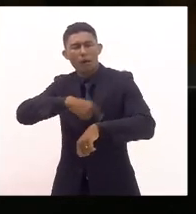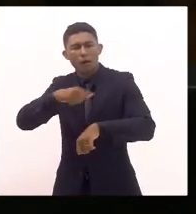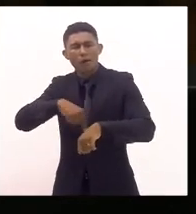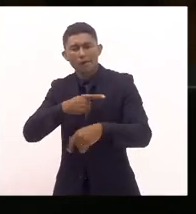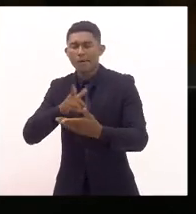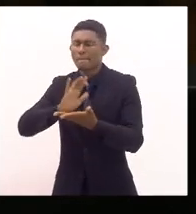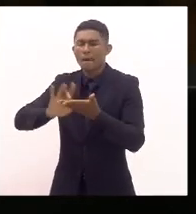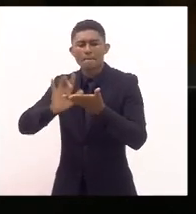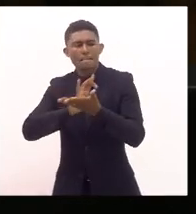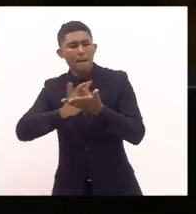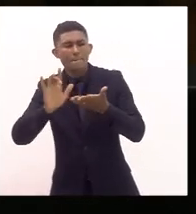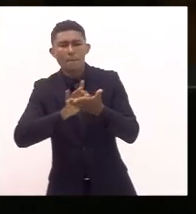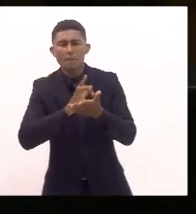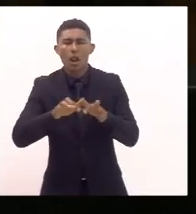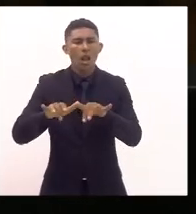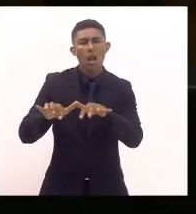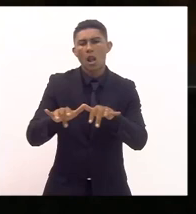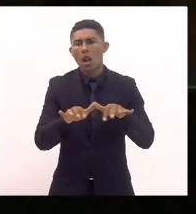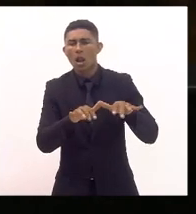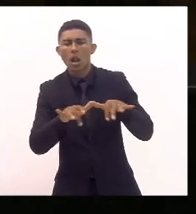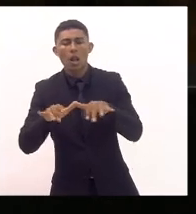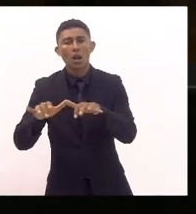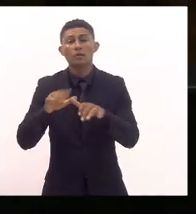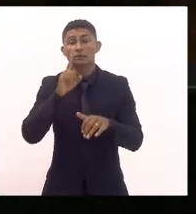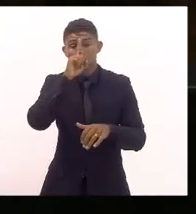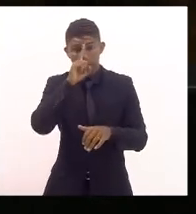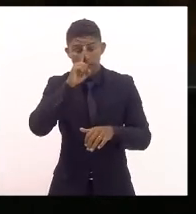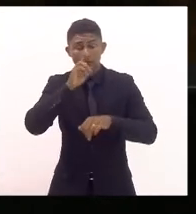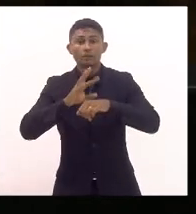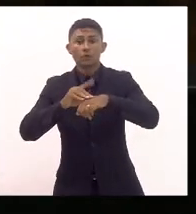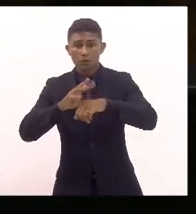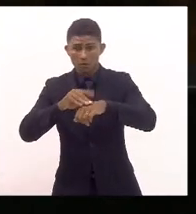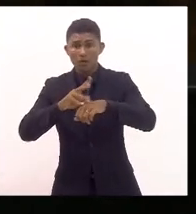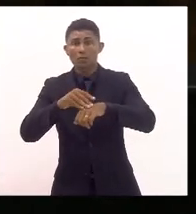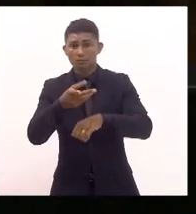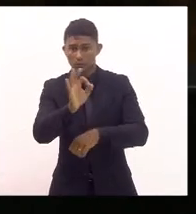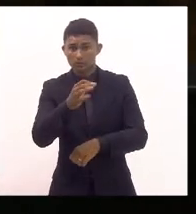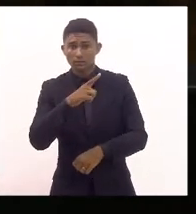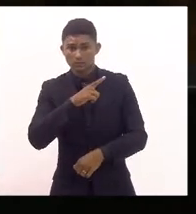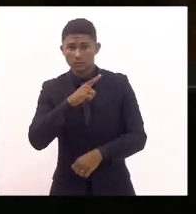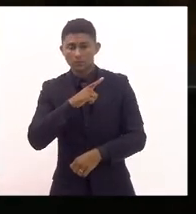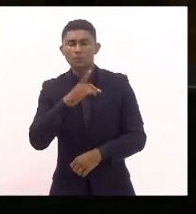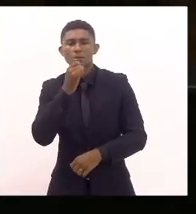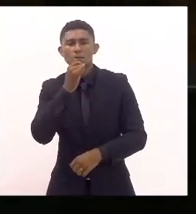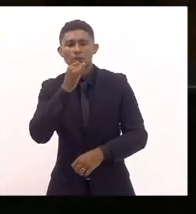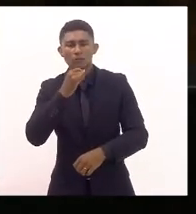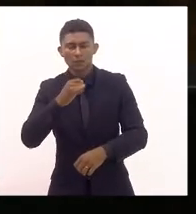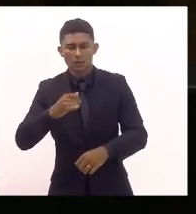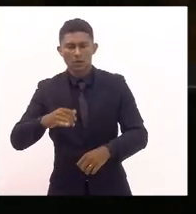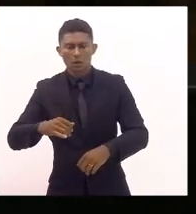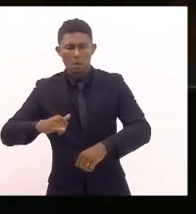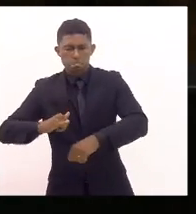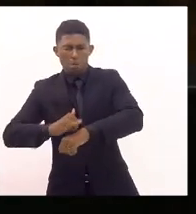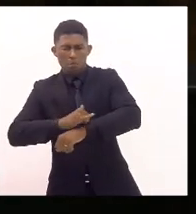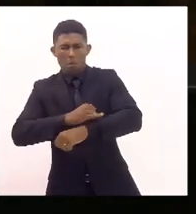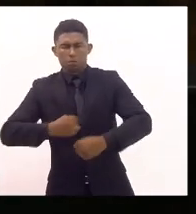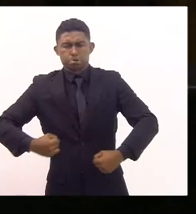é o risco não é de doenças traz risco de doenças como obesidade